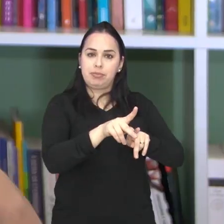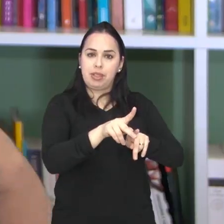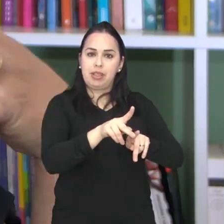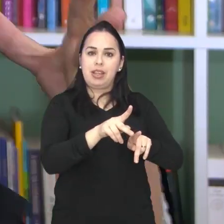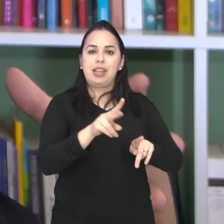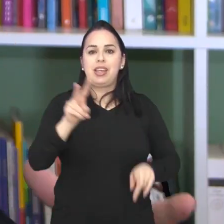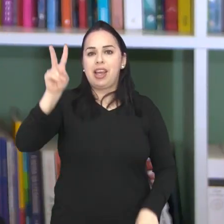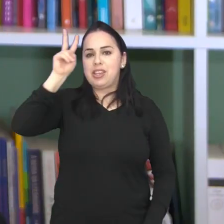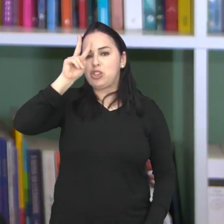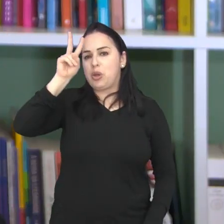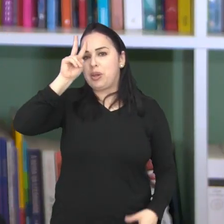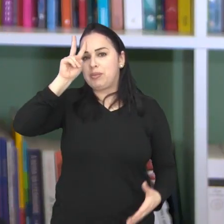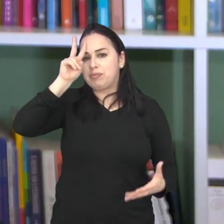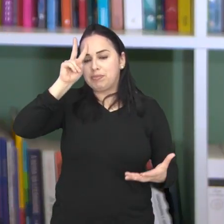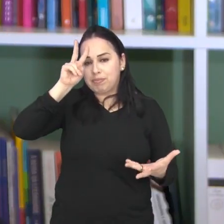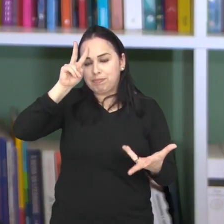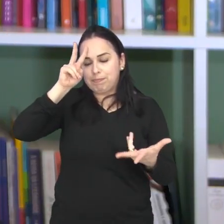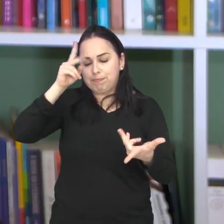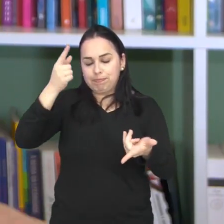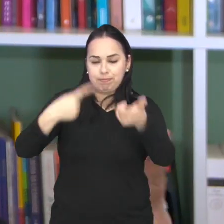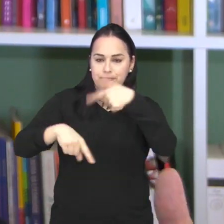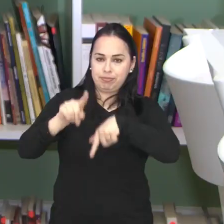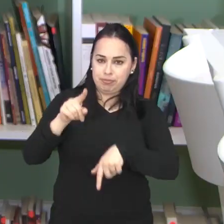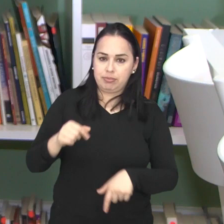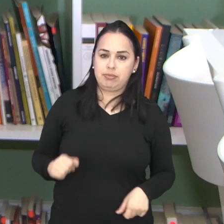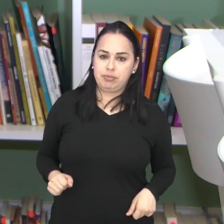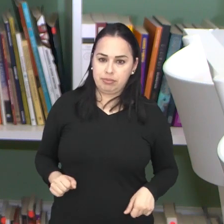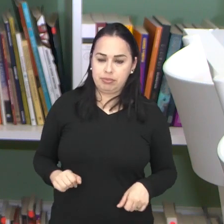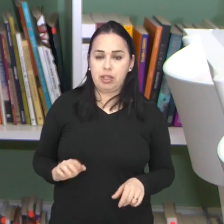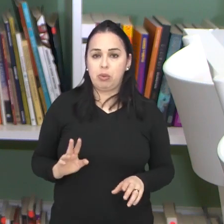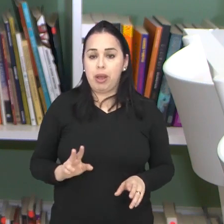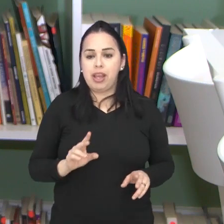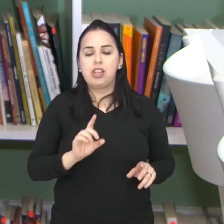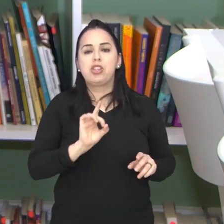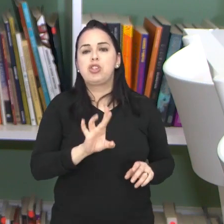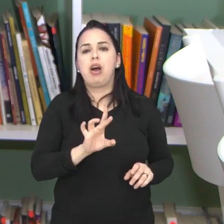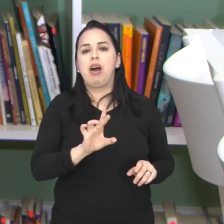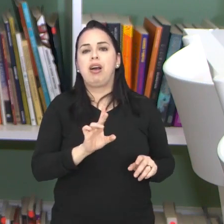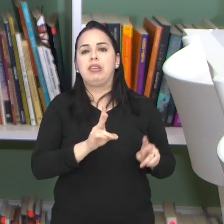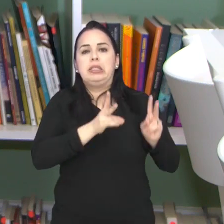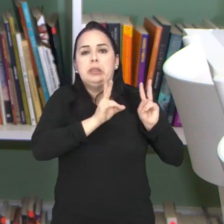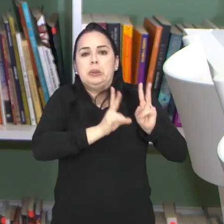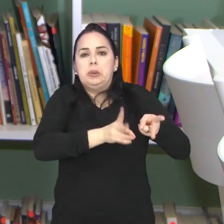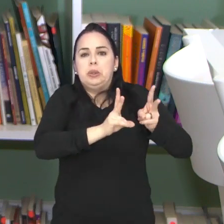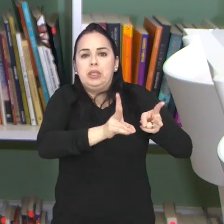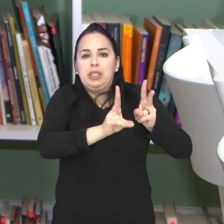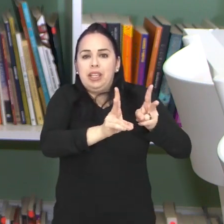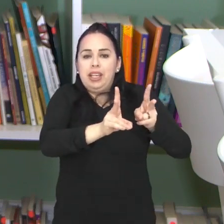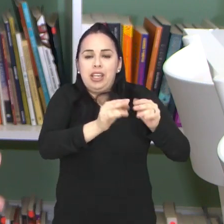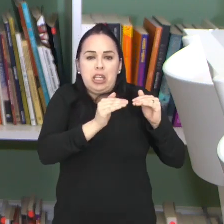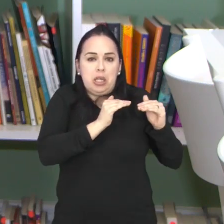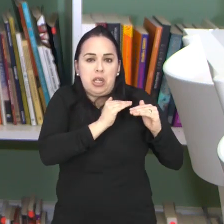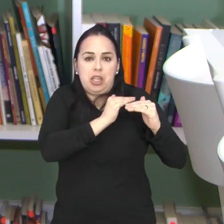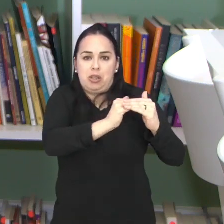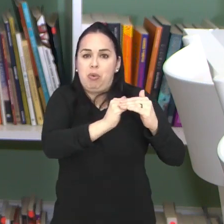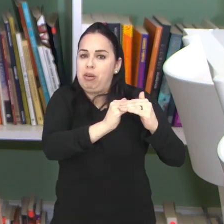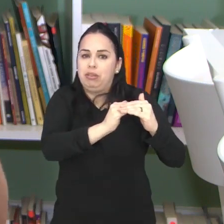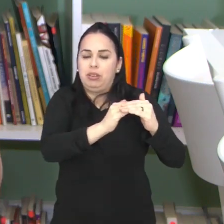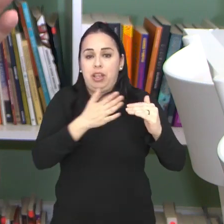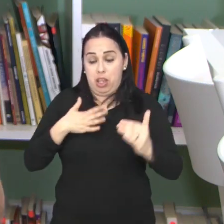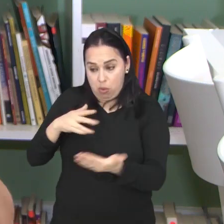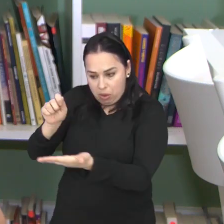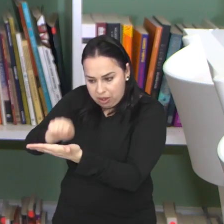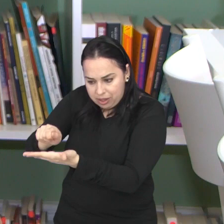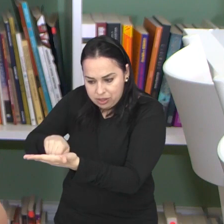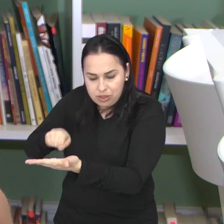as histórias se tornam ainda mais ricas. A gente, não é questão de preservar, não é o de manter como está. O